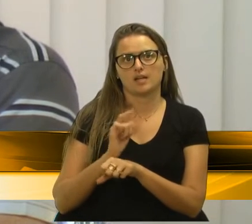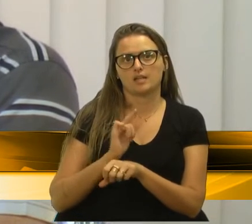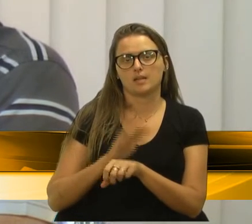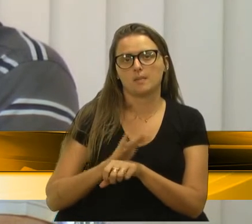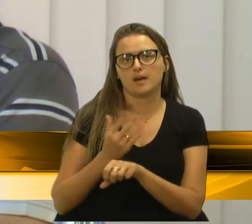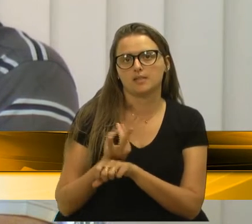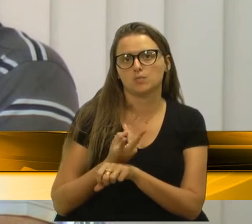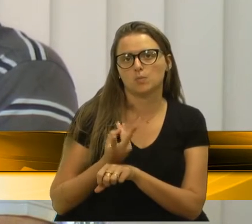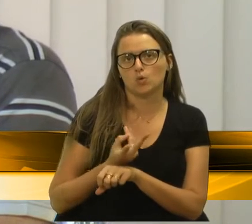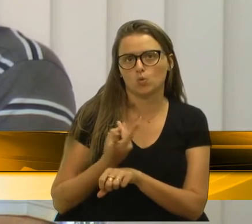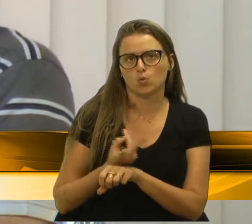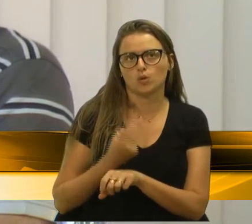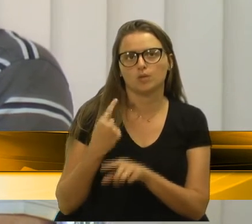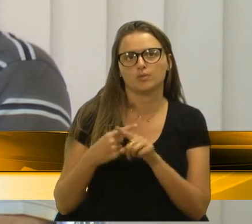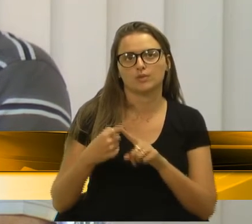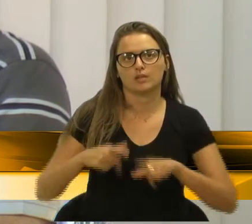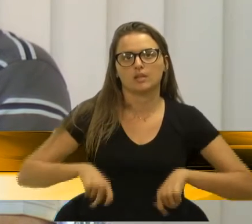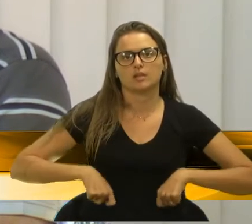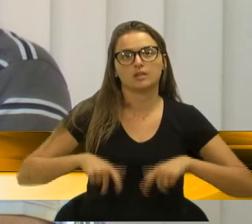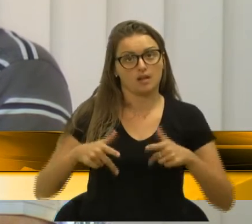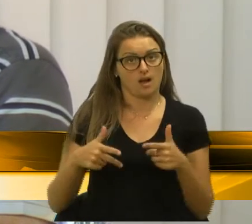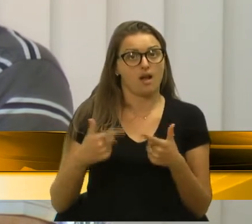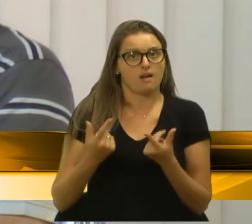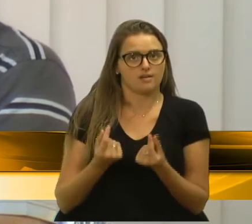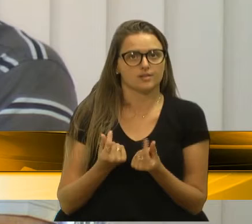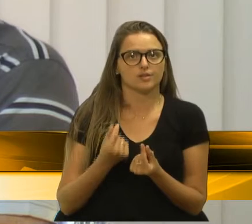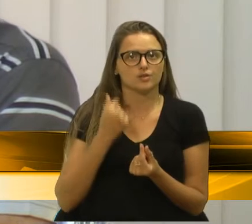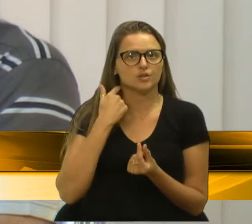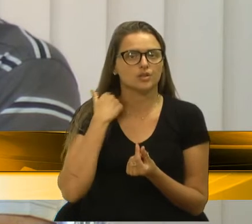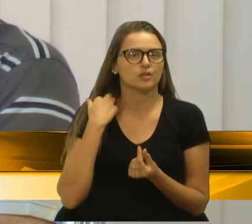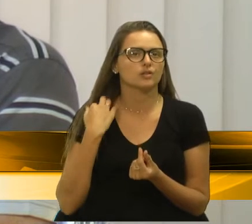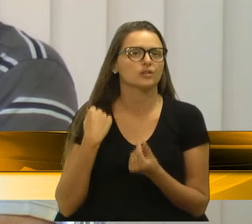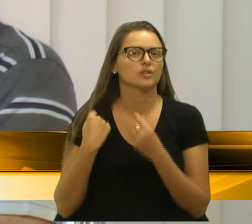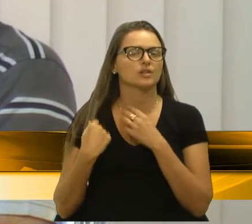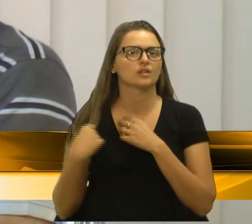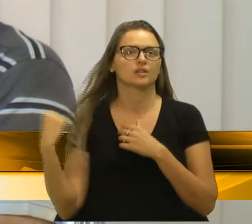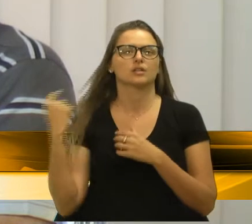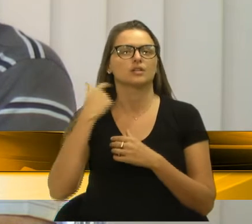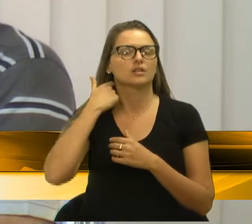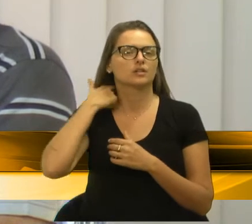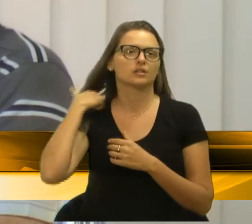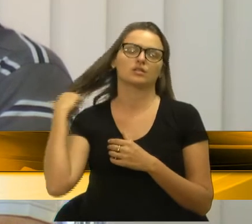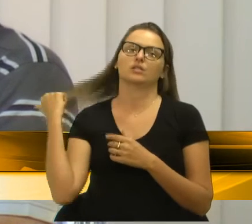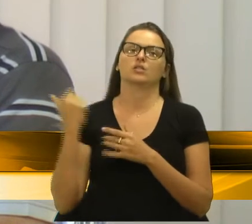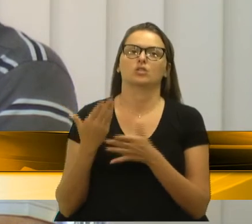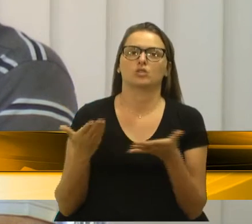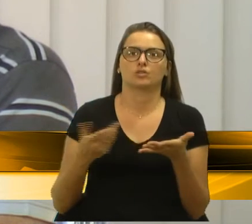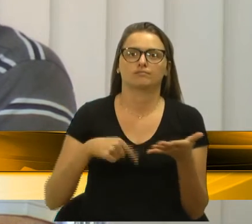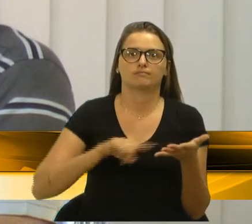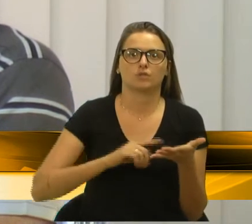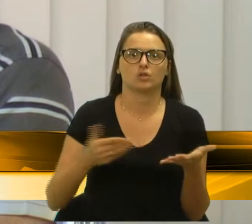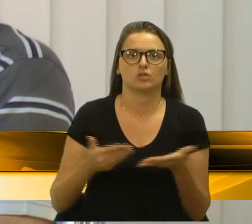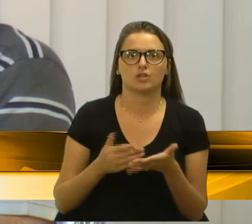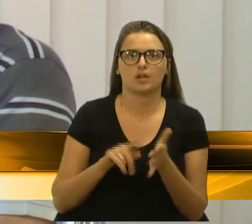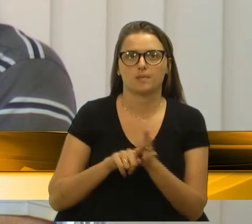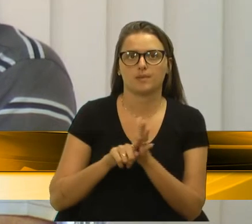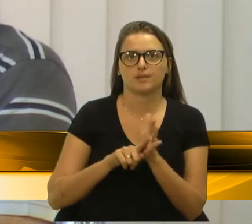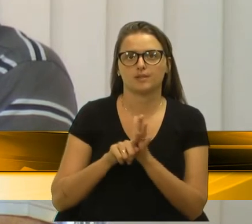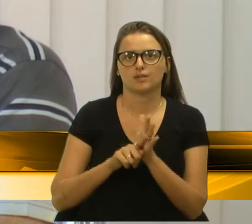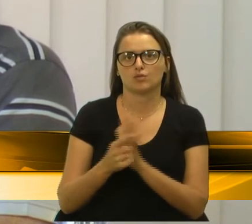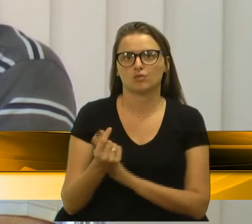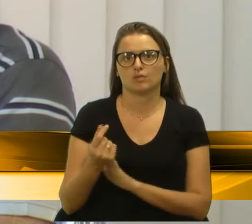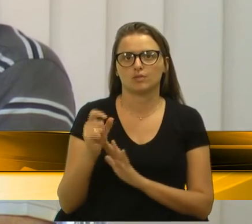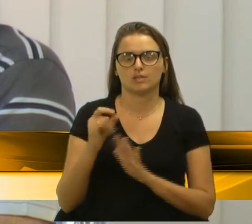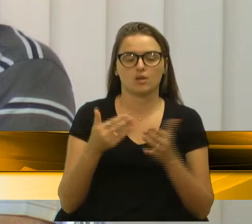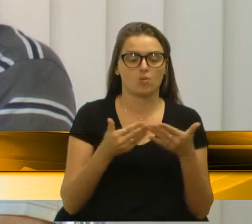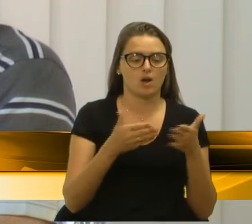porque isso custa dinheiro. A gente já fez o levantamento de quanto isso custaria. Se eu inaugurar